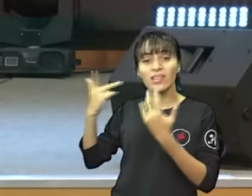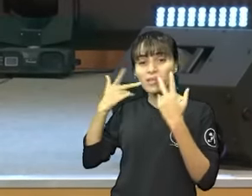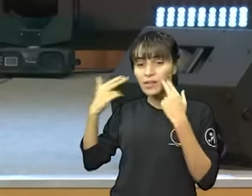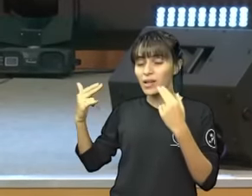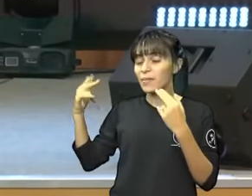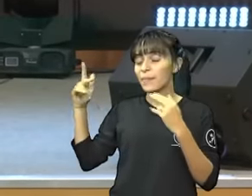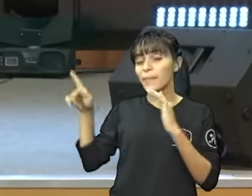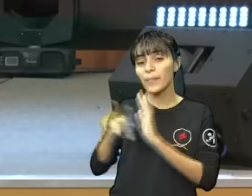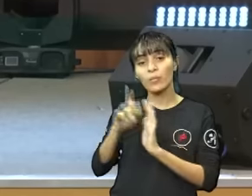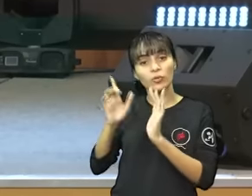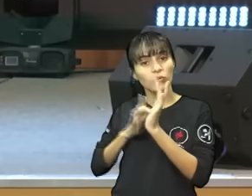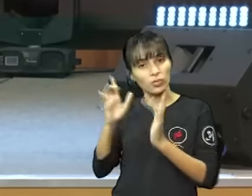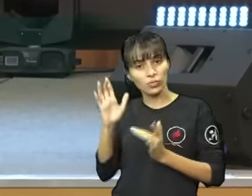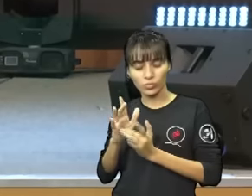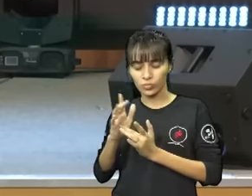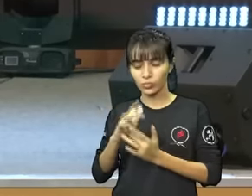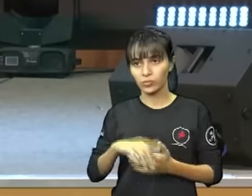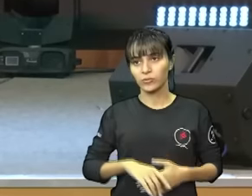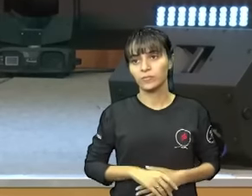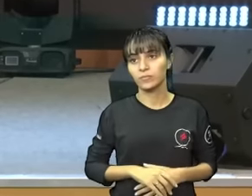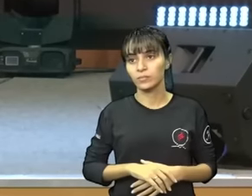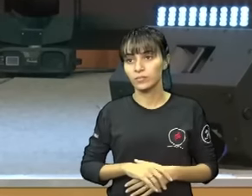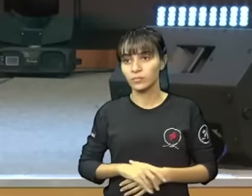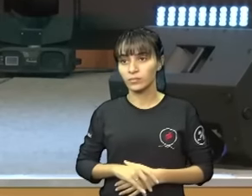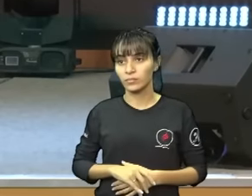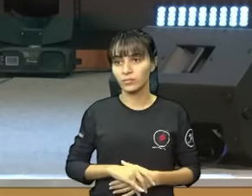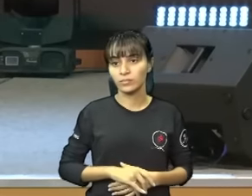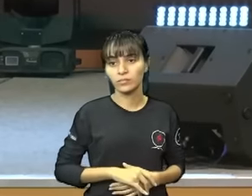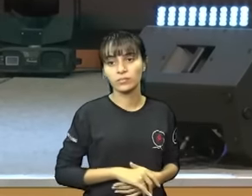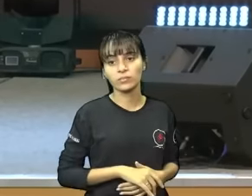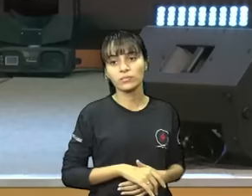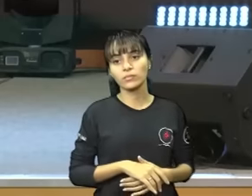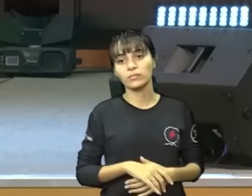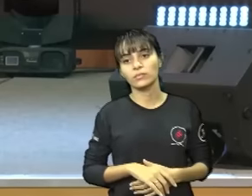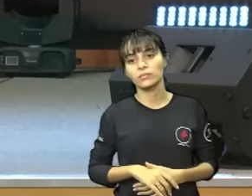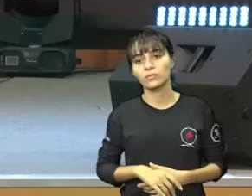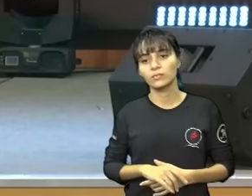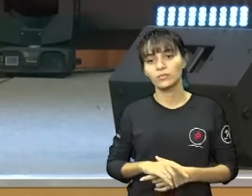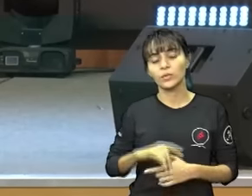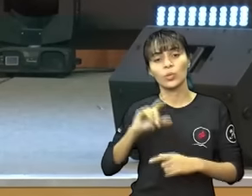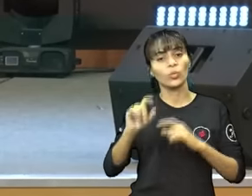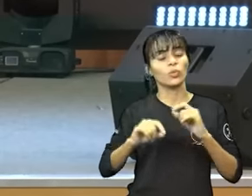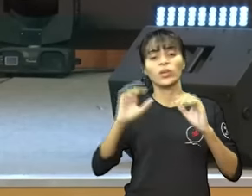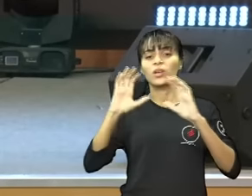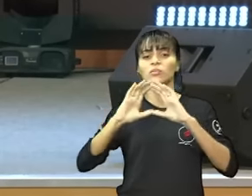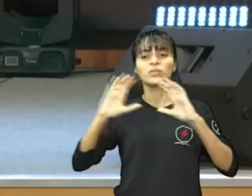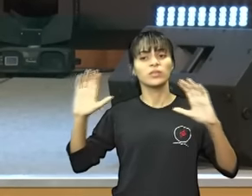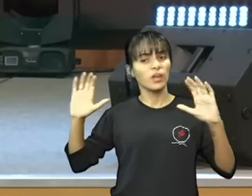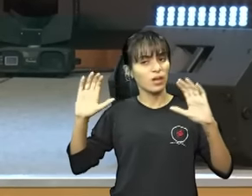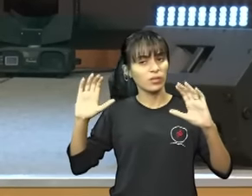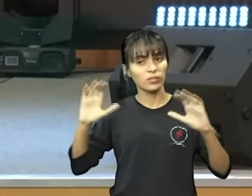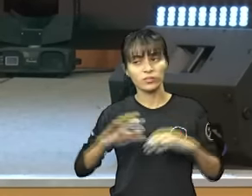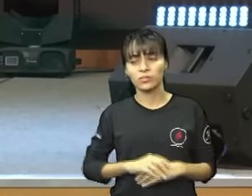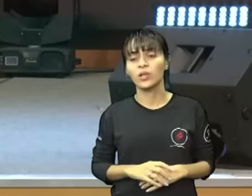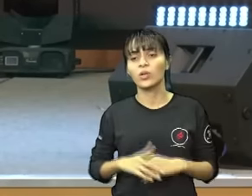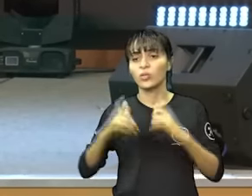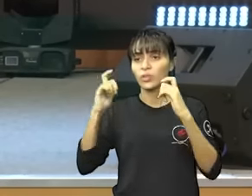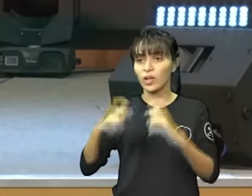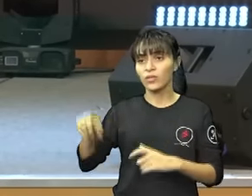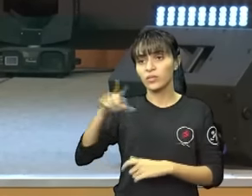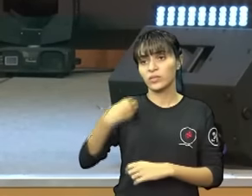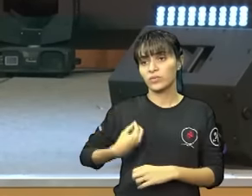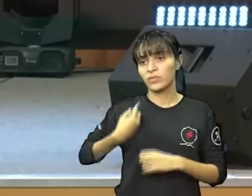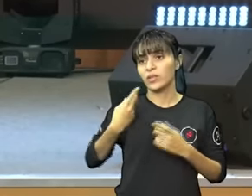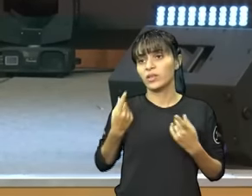três e tente de Jesus e o que é um chão é o lugar onde você vai